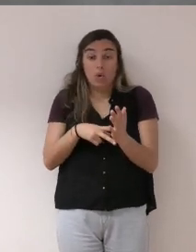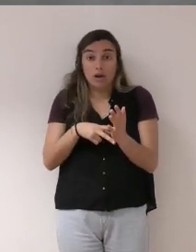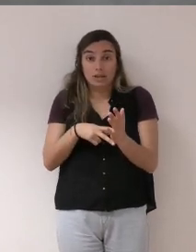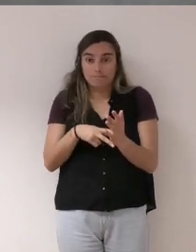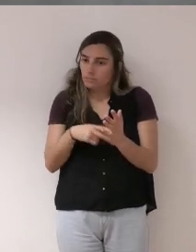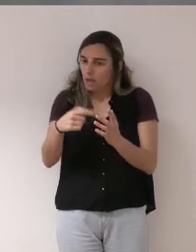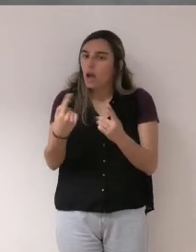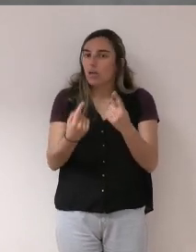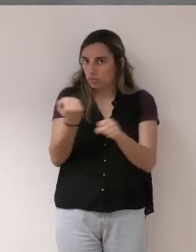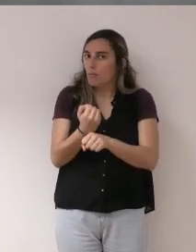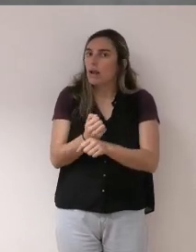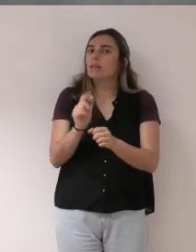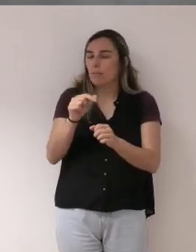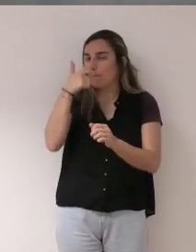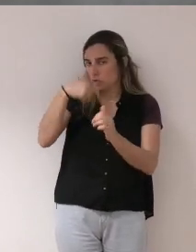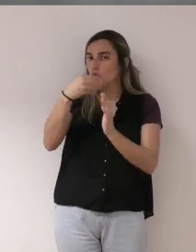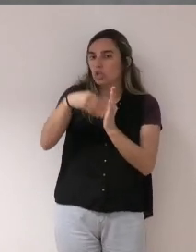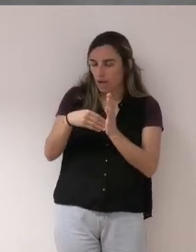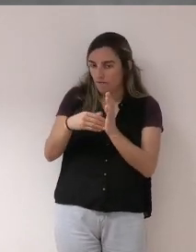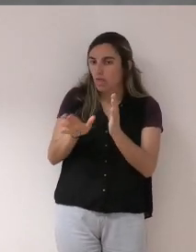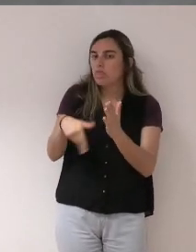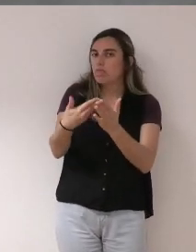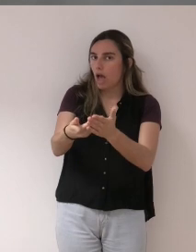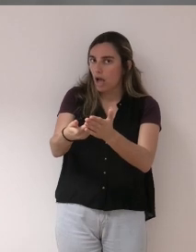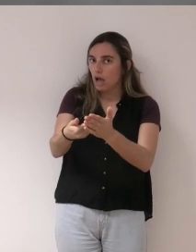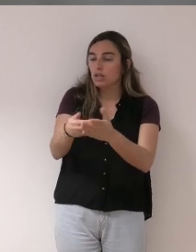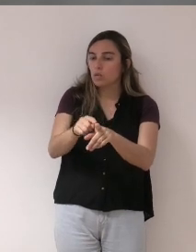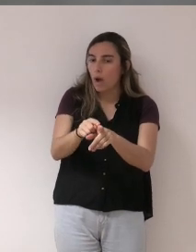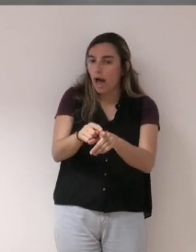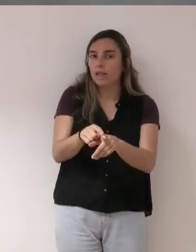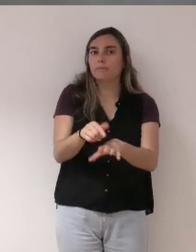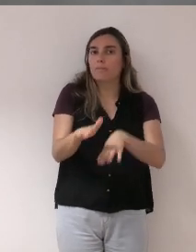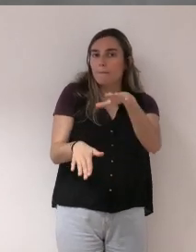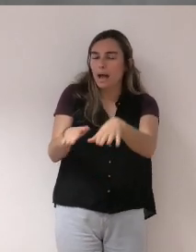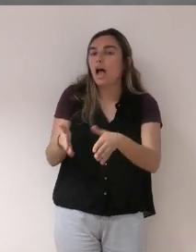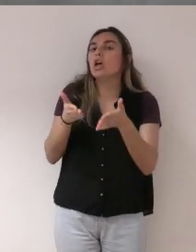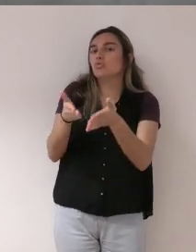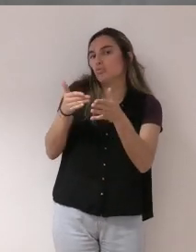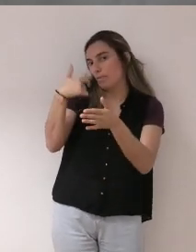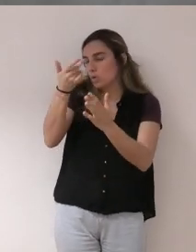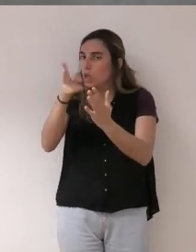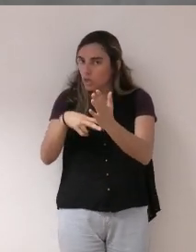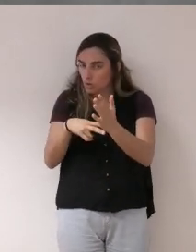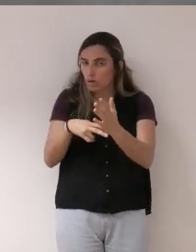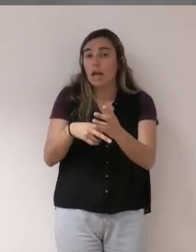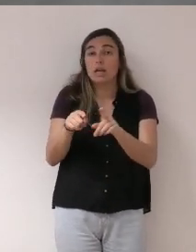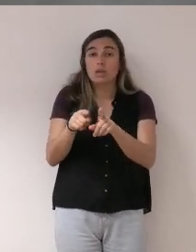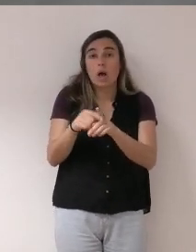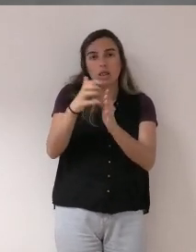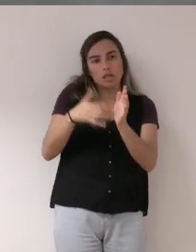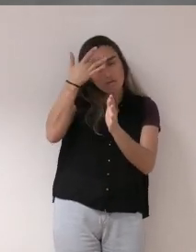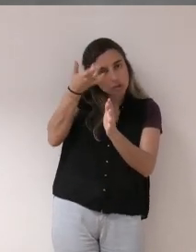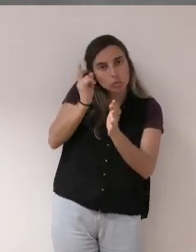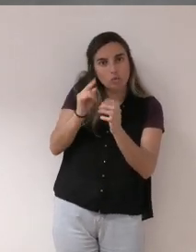parte do trabalho, mas cabe a quem escreve dar alguns passos na direção do leitor. Não significa fazer o texto fácil,